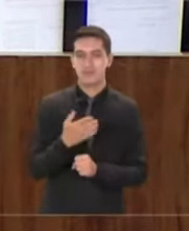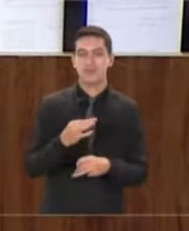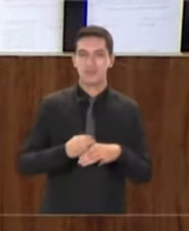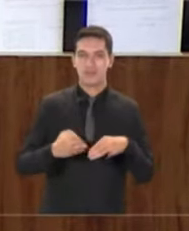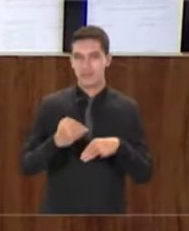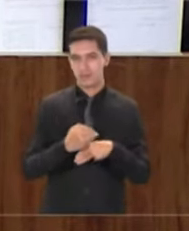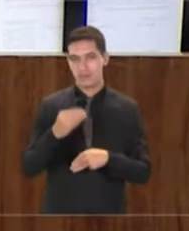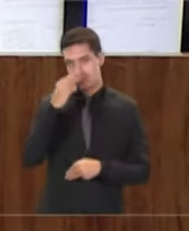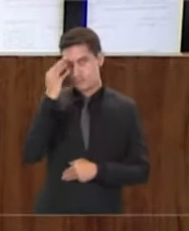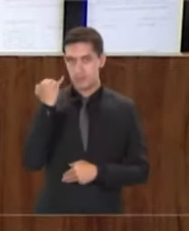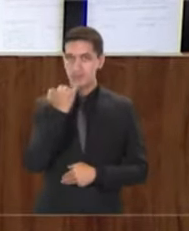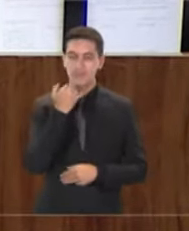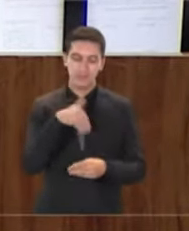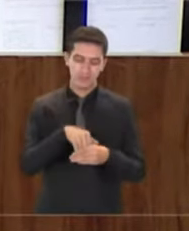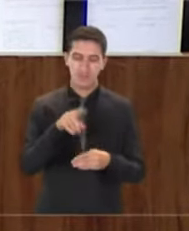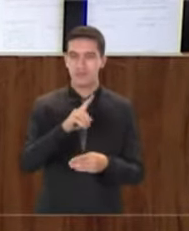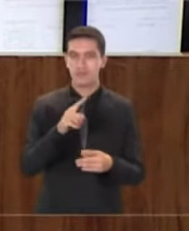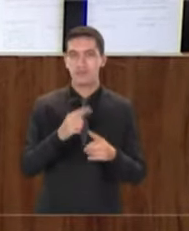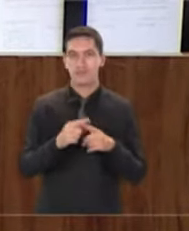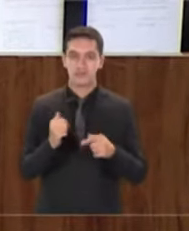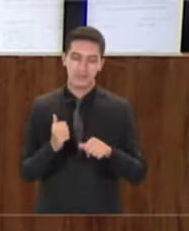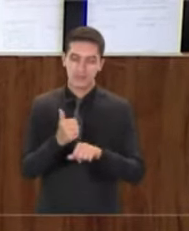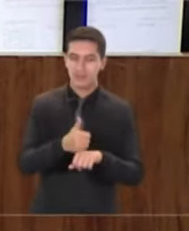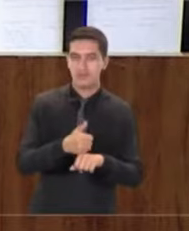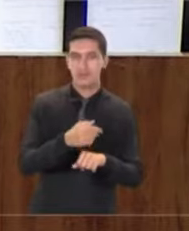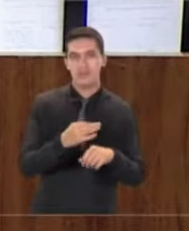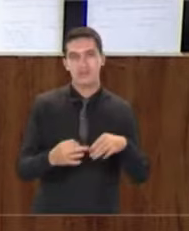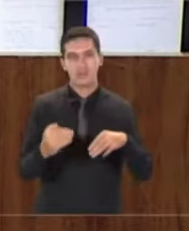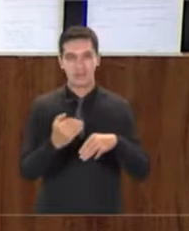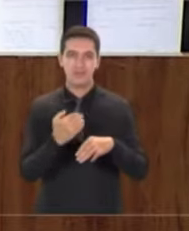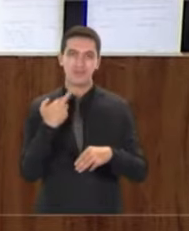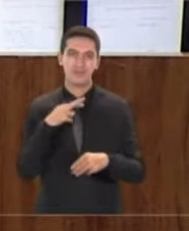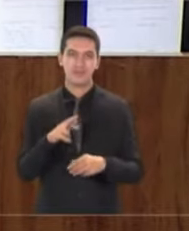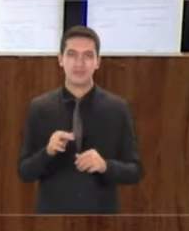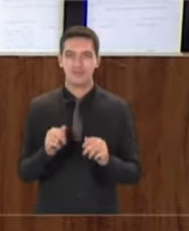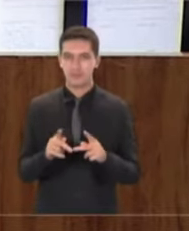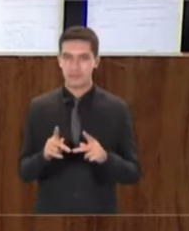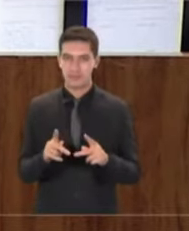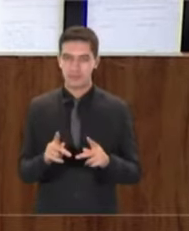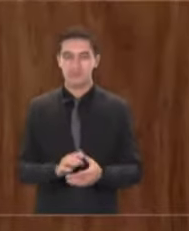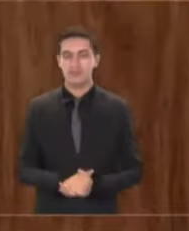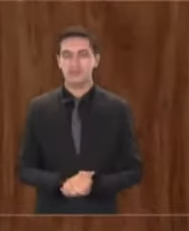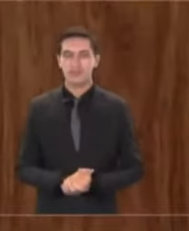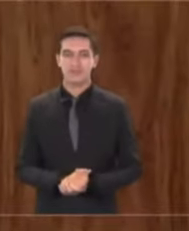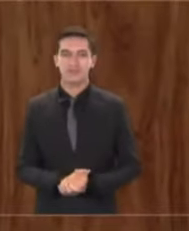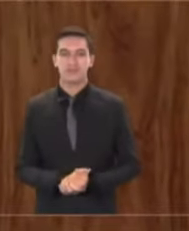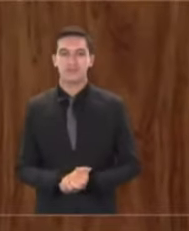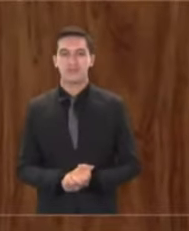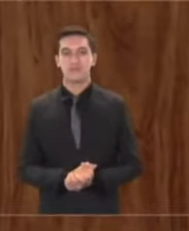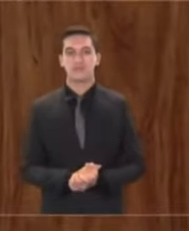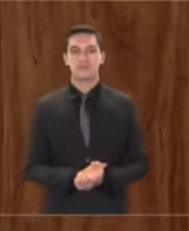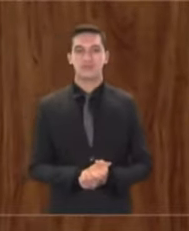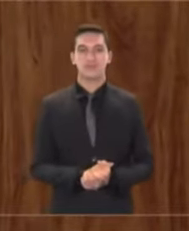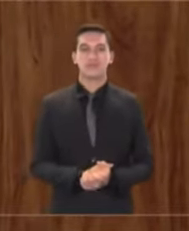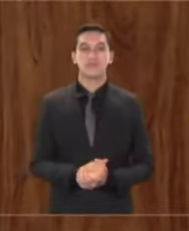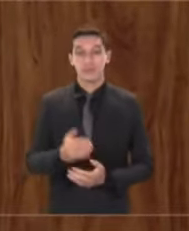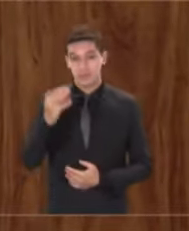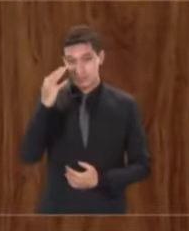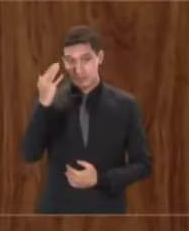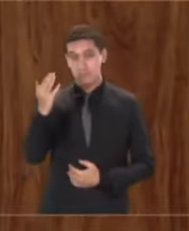Isabel Galotti não vota por ter sucedido o ministro relator. Passo a palavra ao ministro Vistor Raul Araújo. Obrigado, senhor